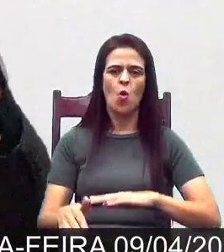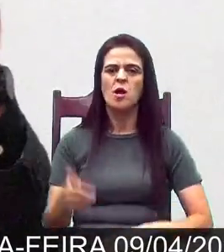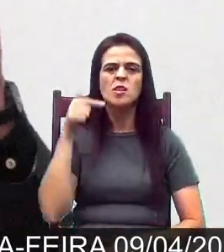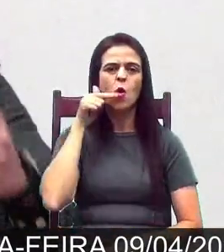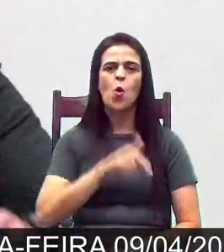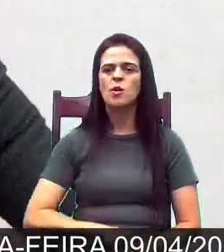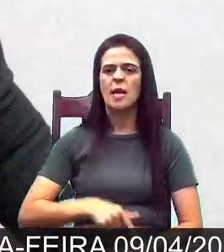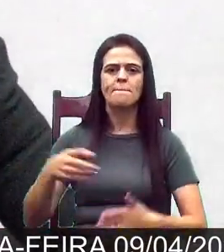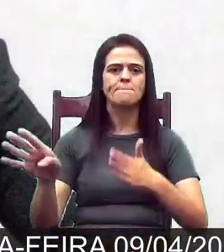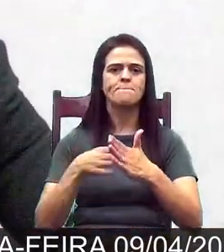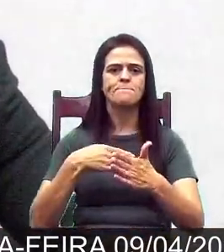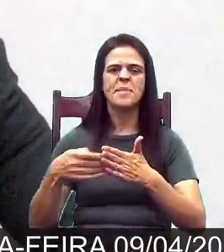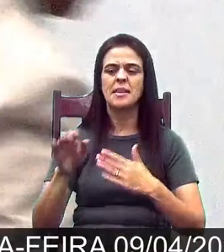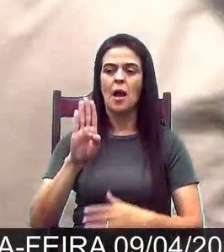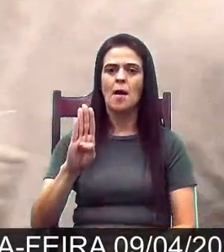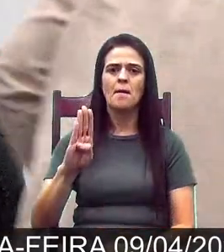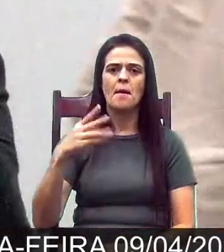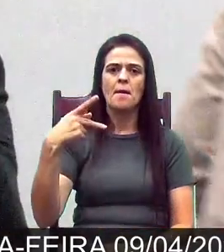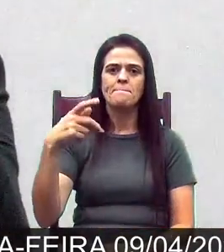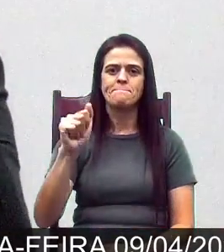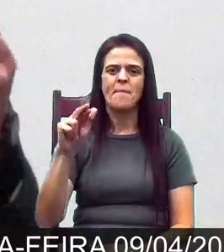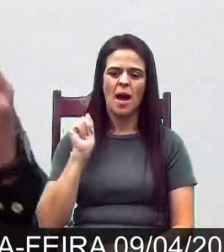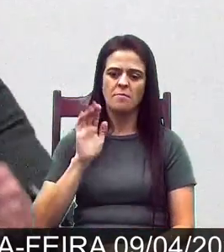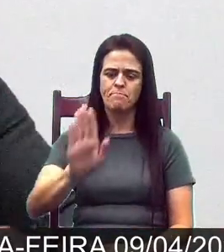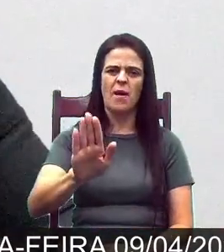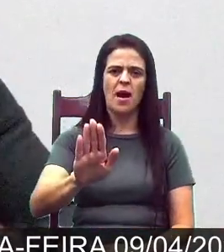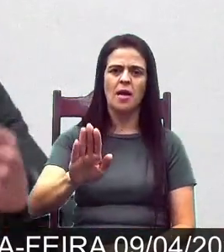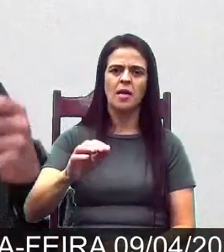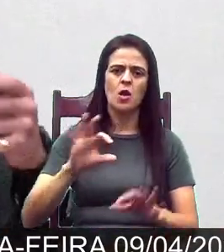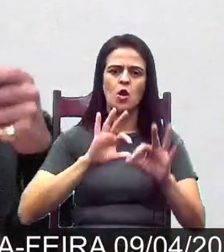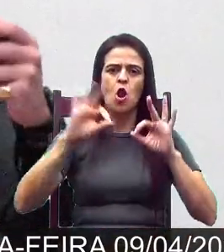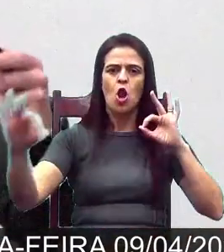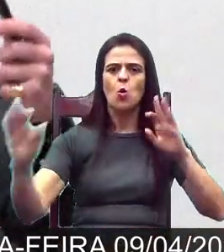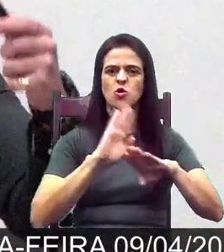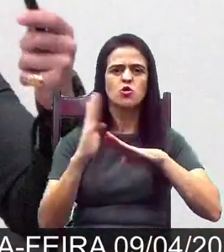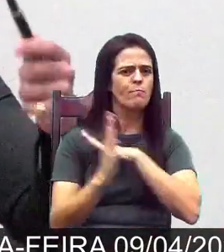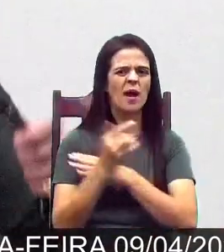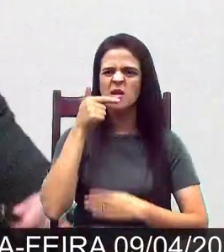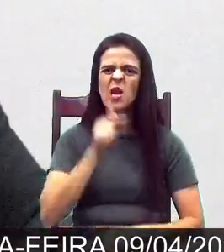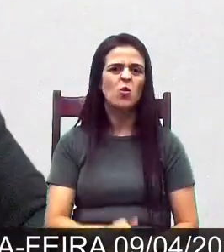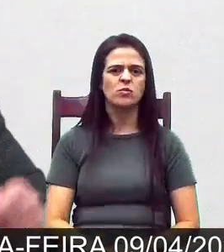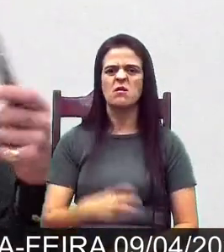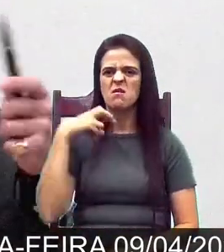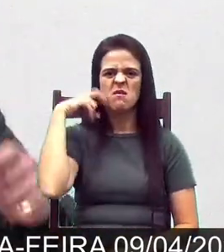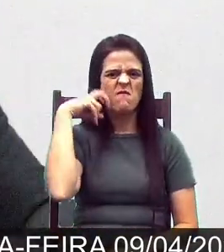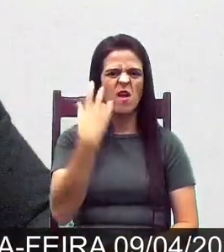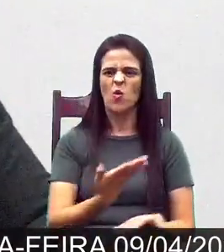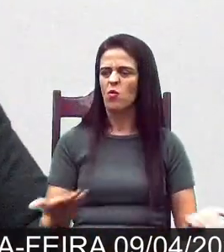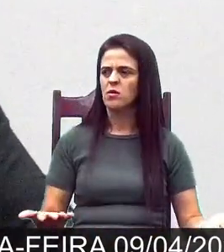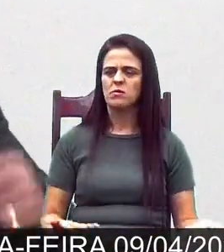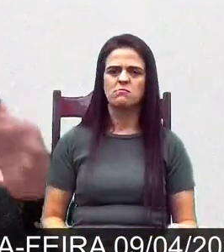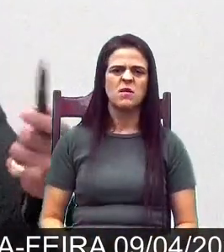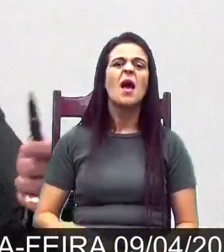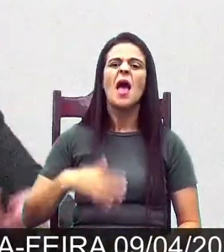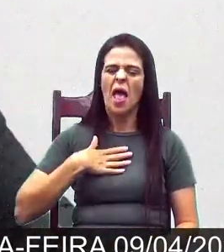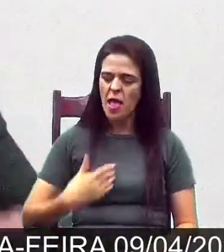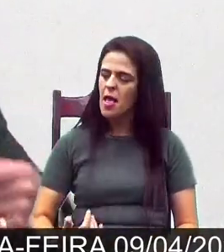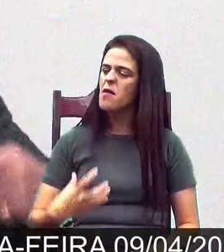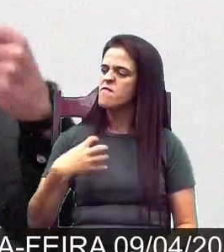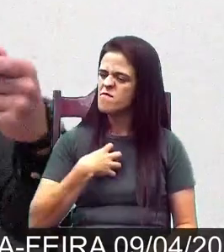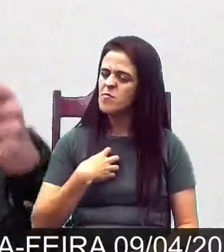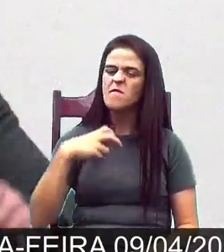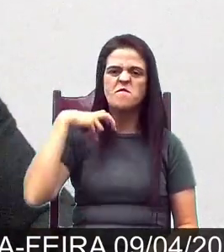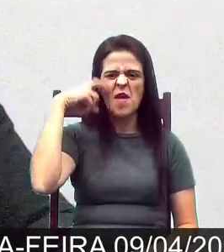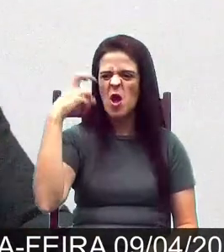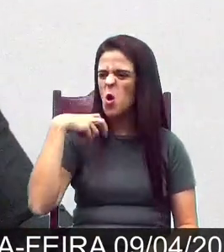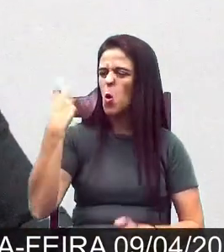pare em bairro afastado. Não dá conta de pintar um pare. Isso não tem coisa mais vergonhosa, Cleuber, do que isso. É vergonhoso para mim,